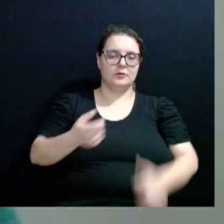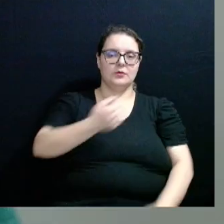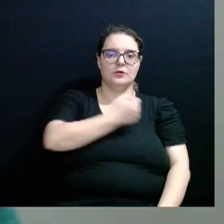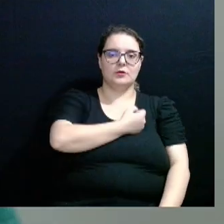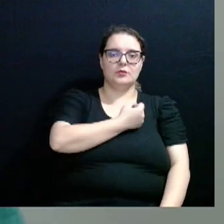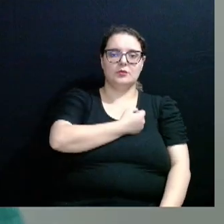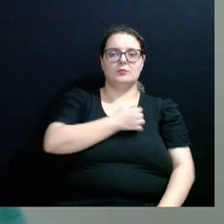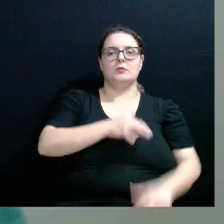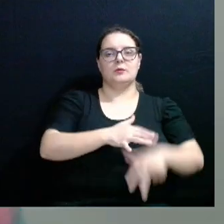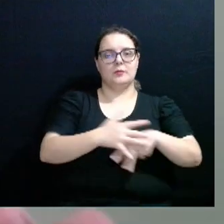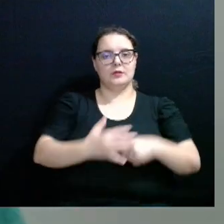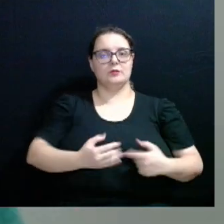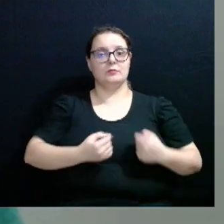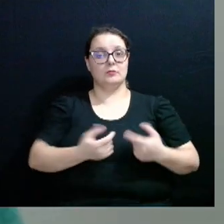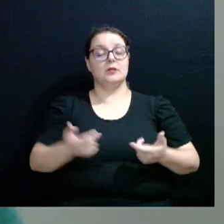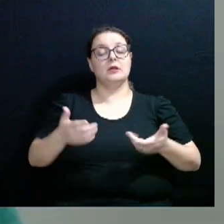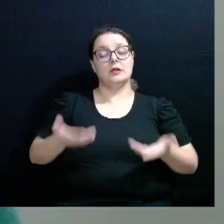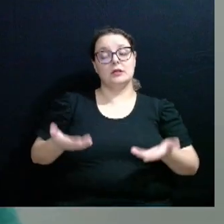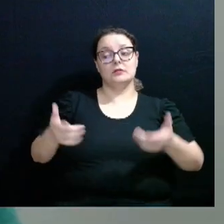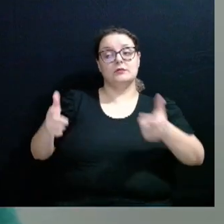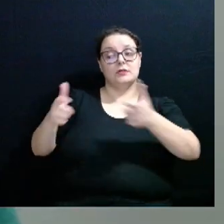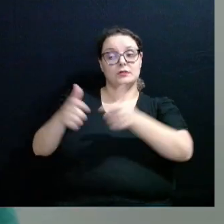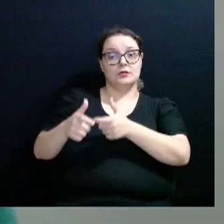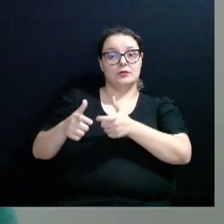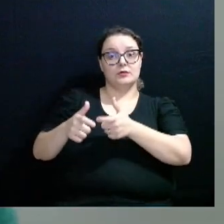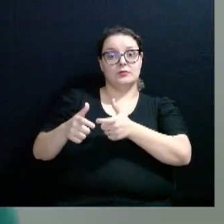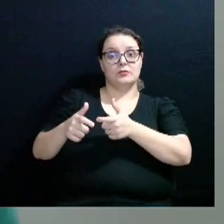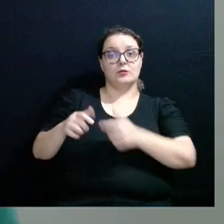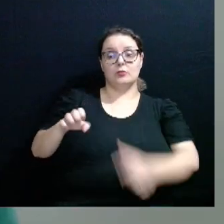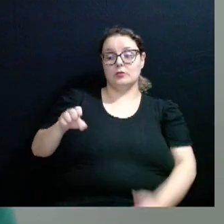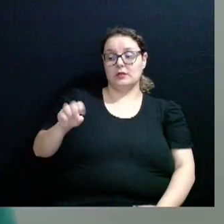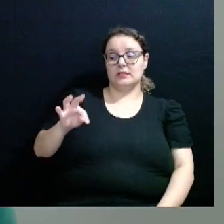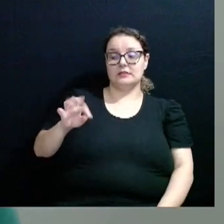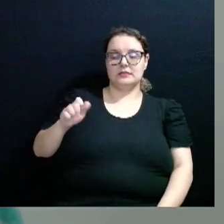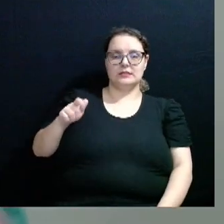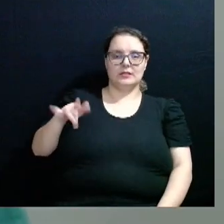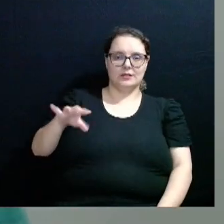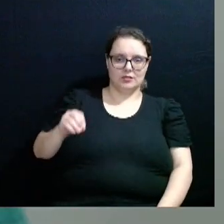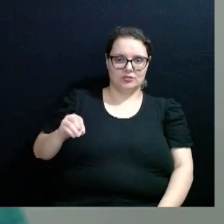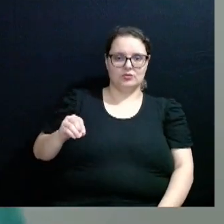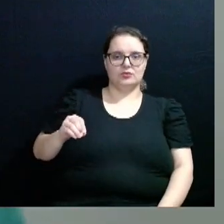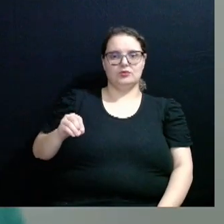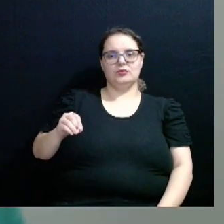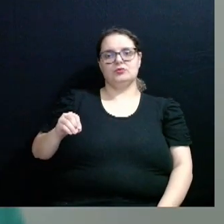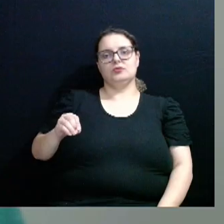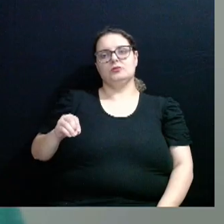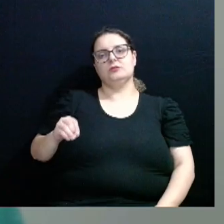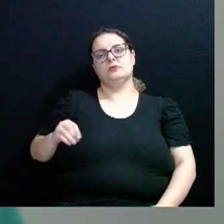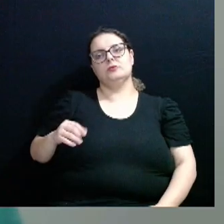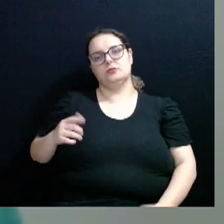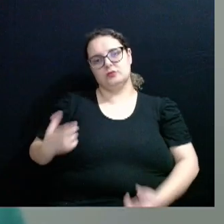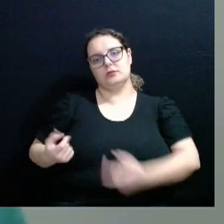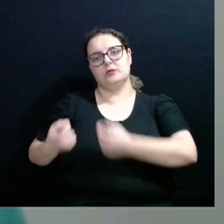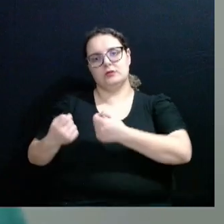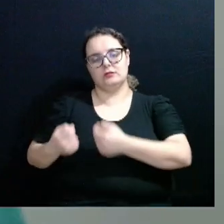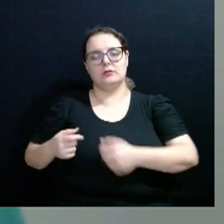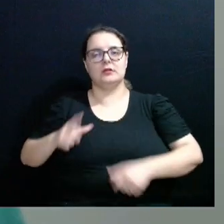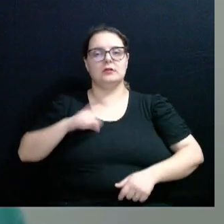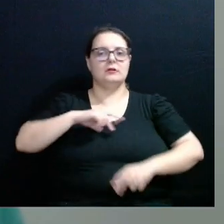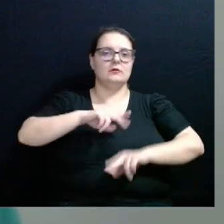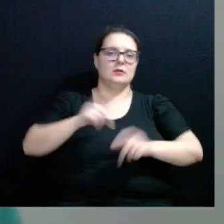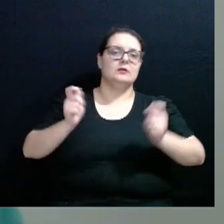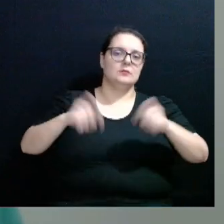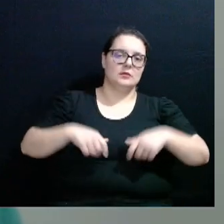vai diminuir o estágio desse câncer, né? Um estágio mais inicial, a gente vai ter muito mais possibilidade de cura e com